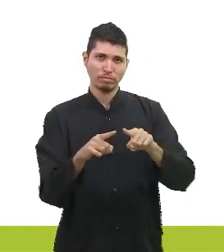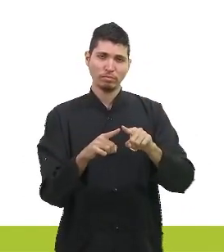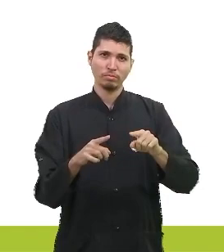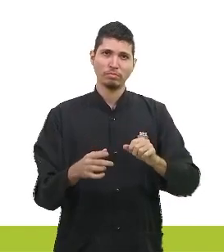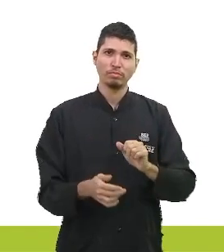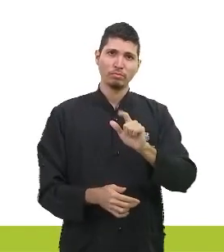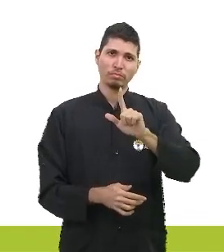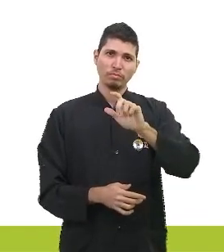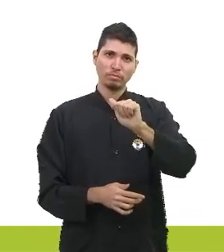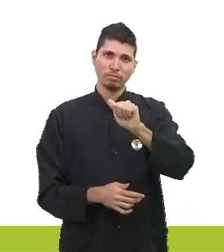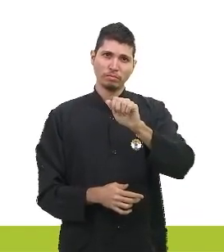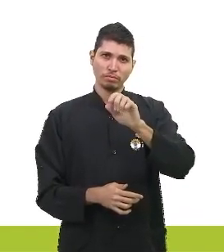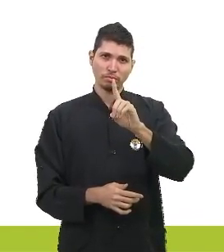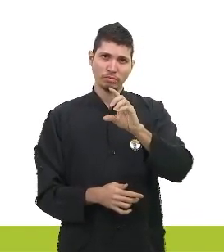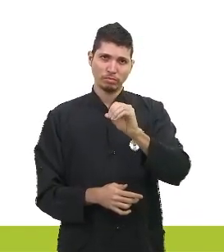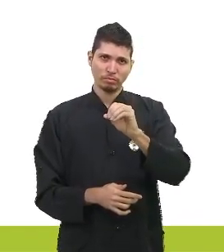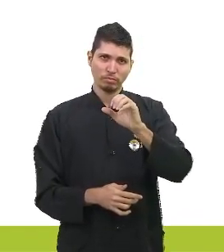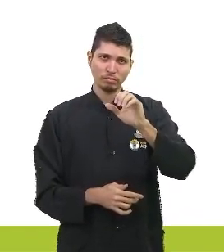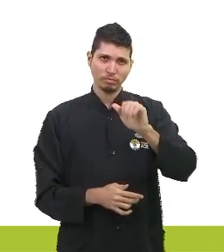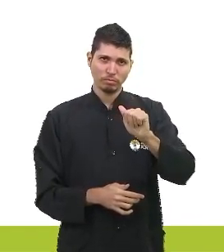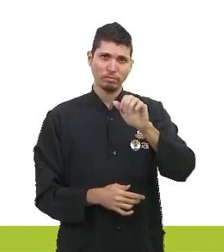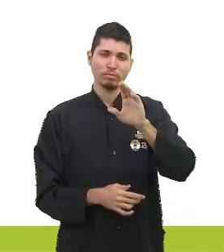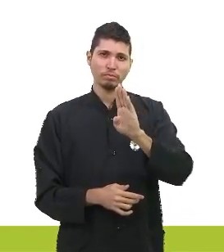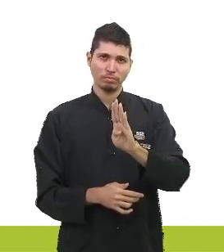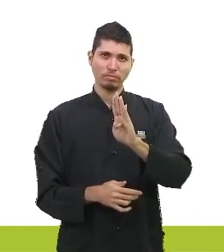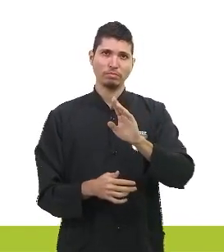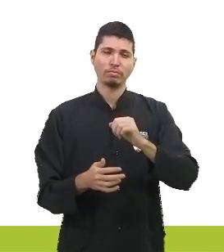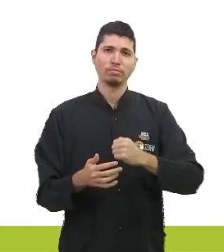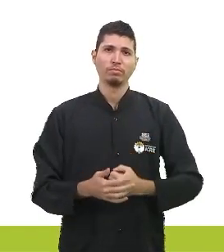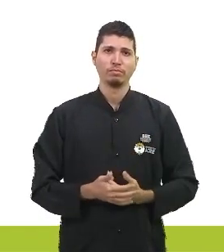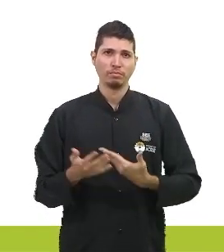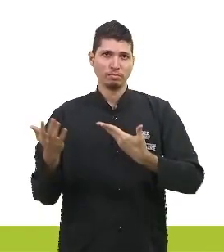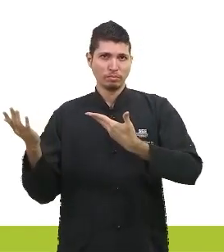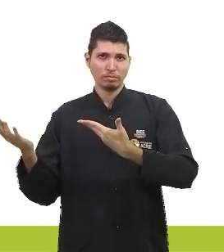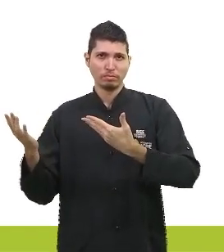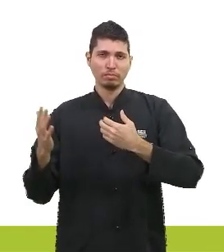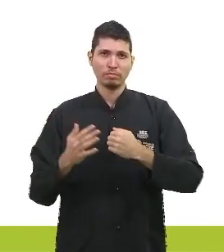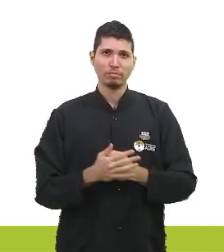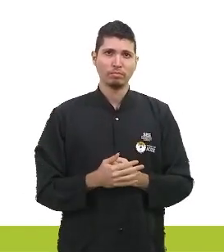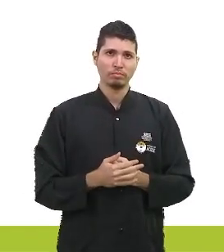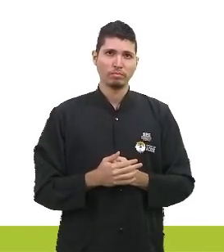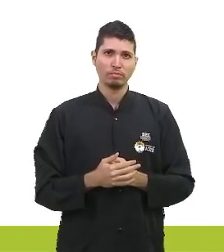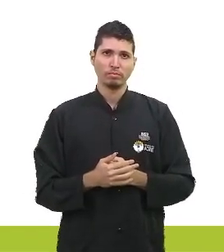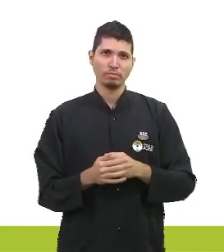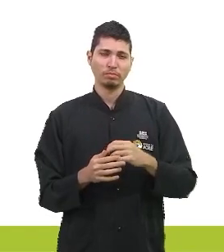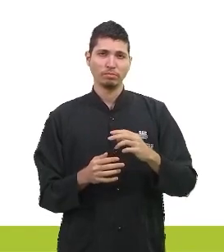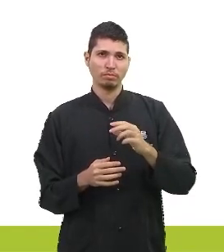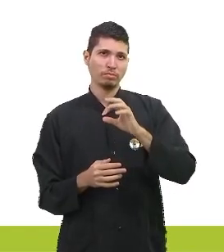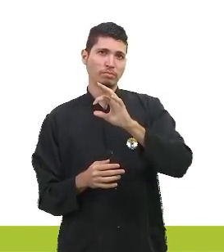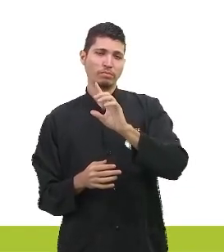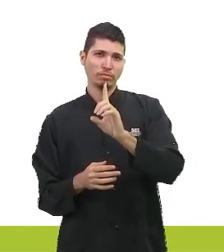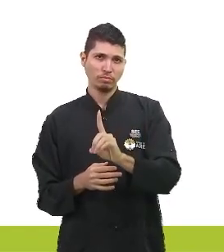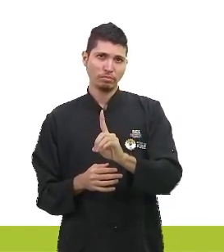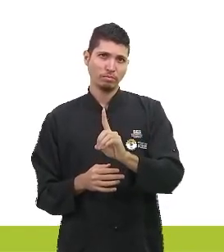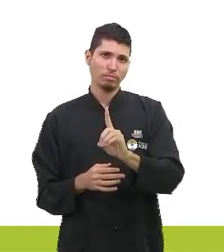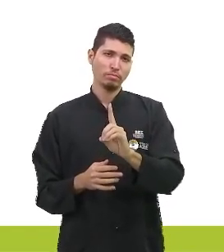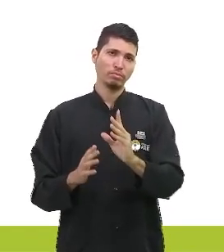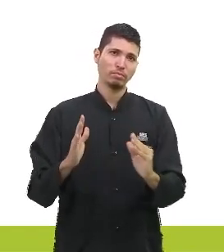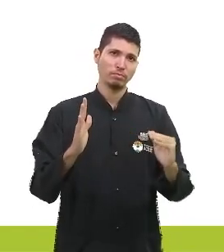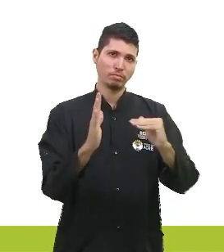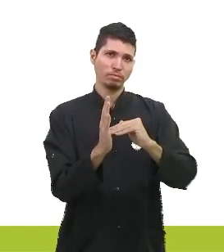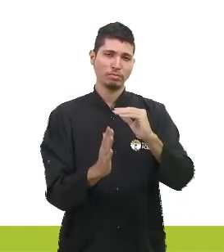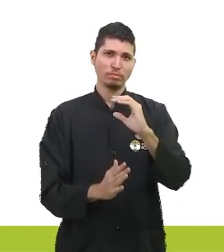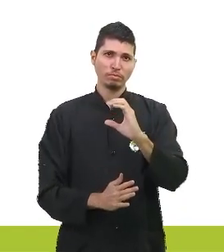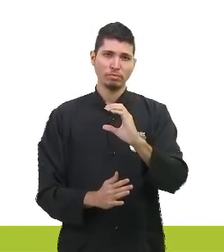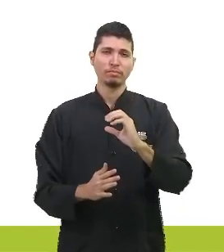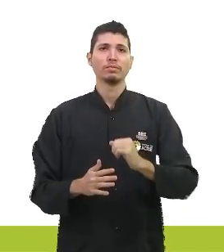AB. Essa altura H1 é esse segmento que vai do D até o C. Olhando para isso,